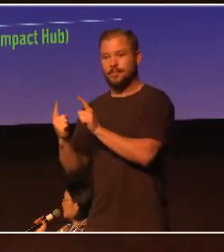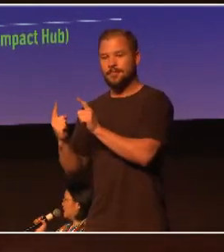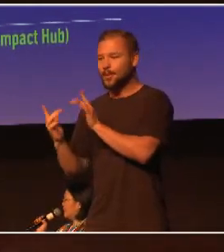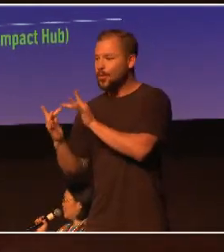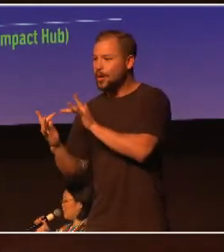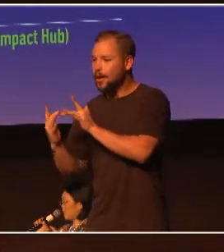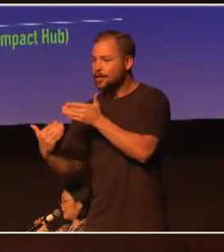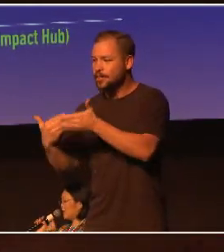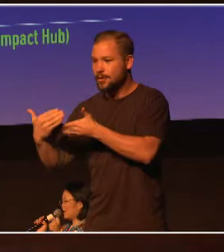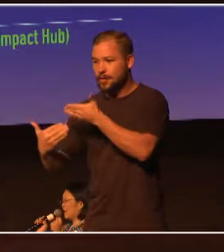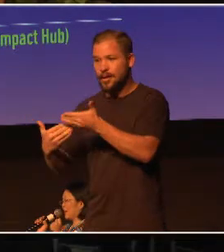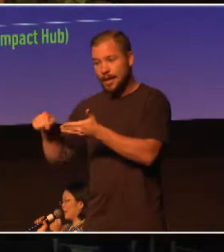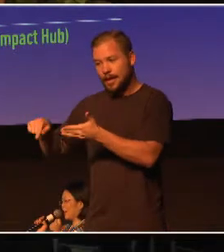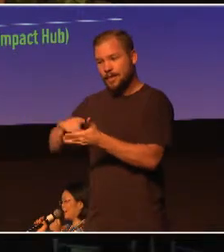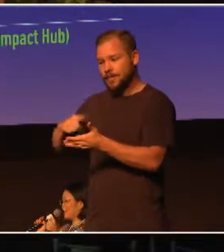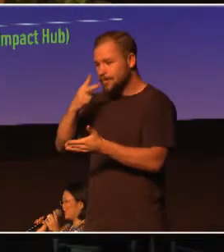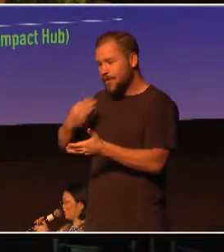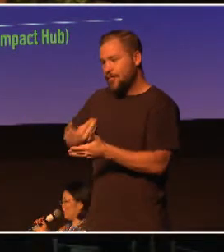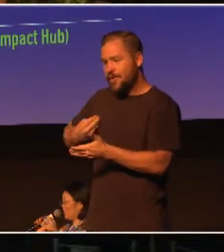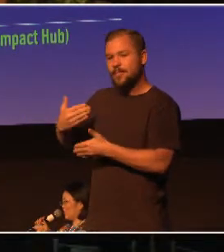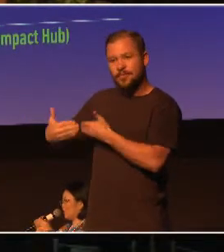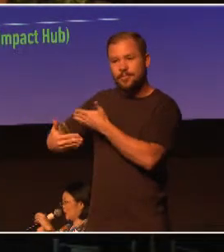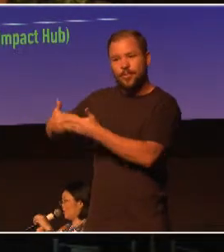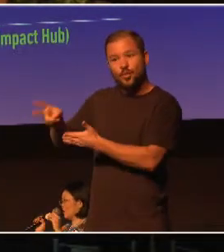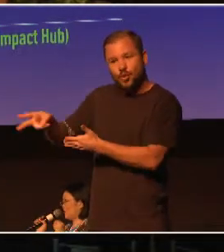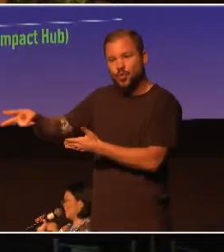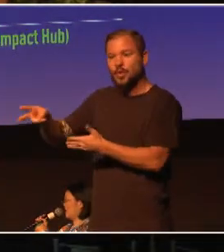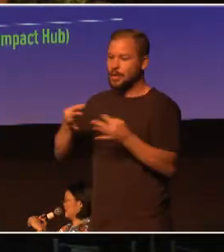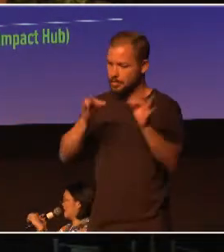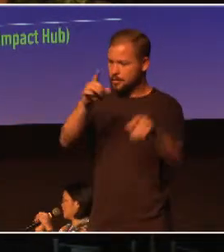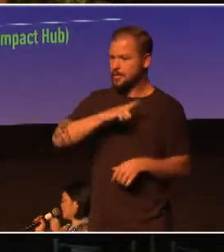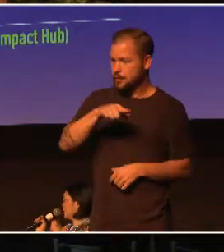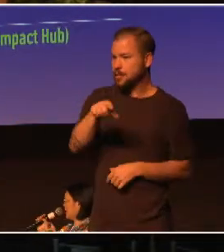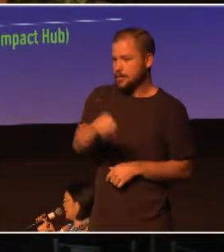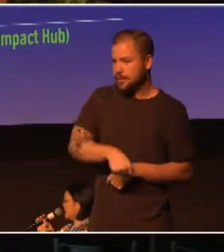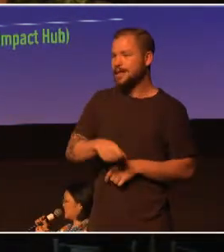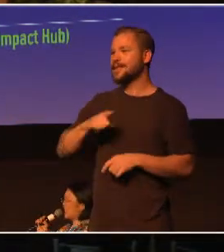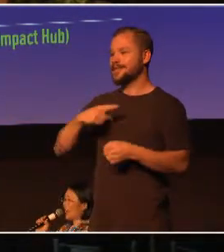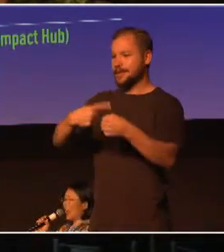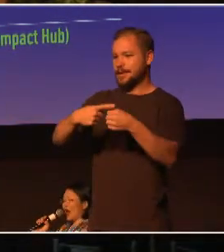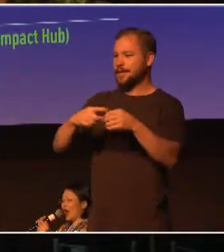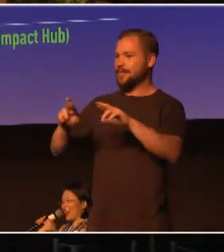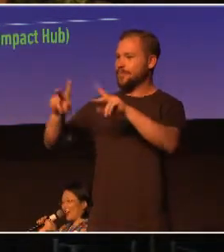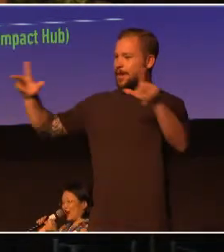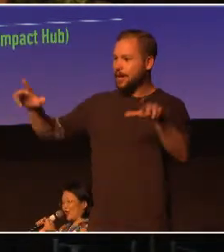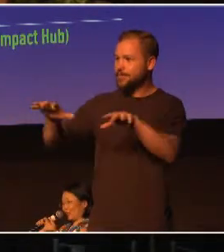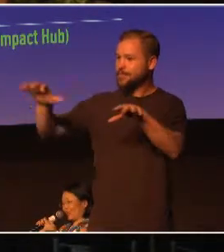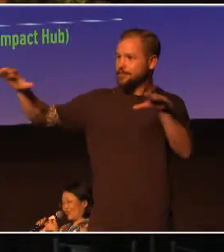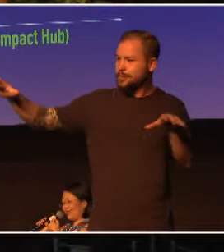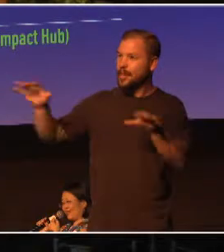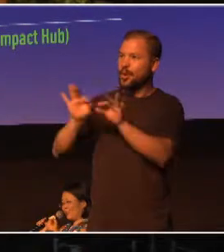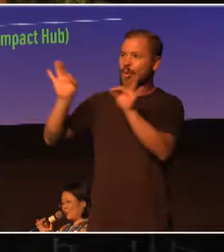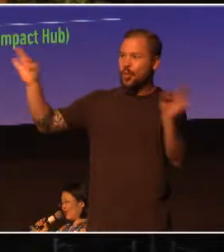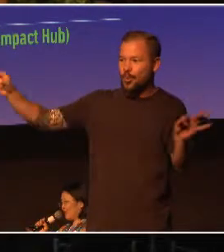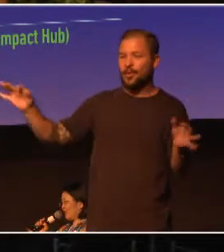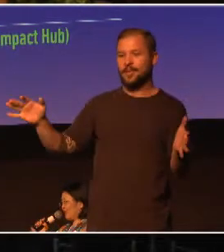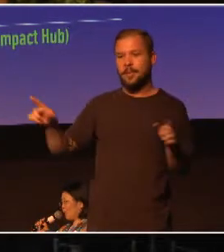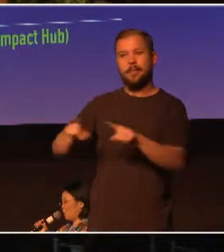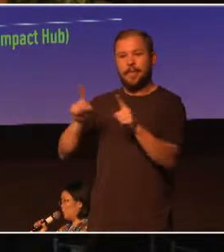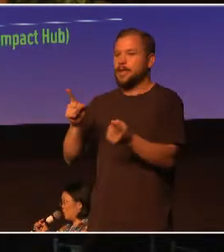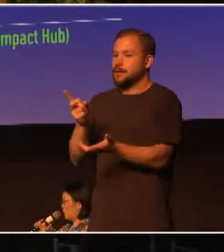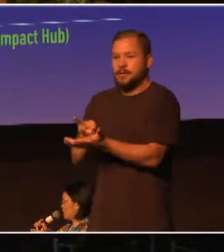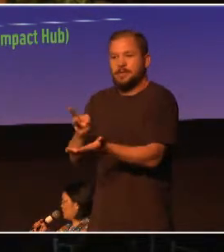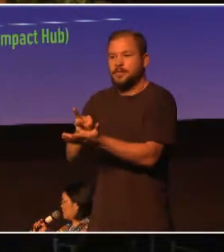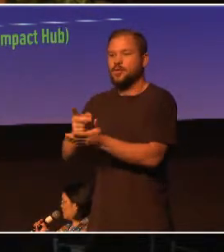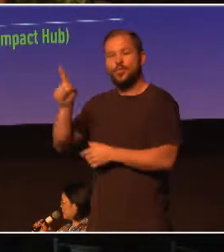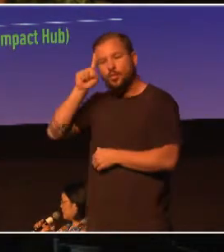né? E, embora seja difícil para a gente, porque nós estamos em cidades diferentes, a gente se fala